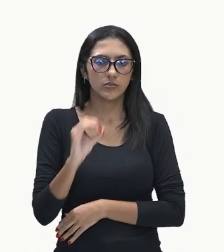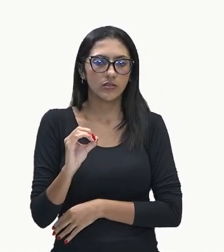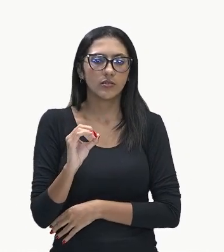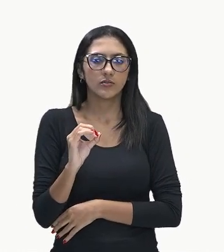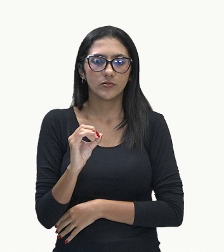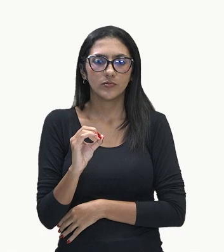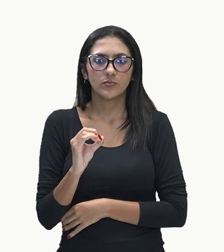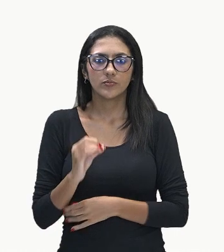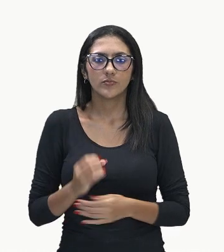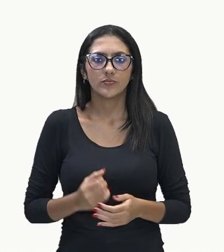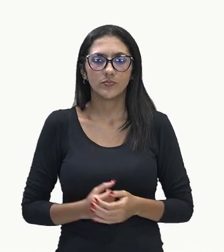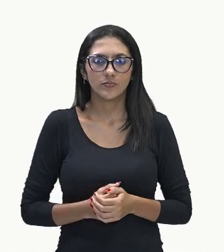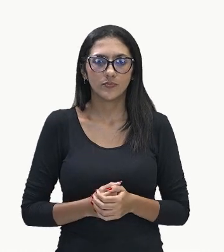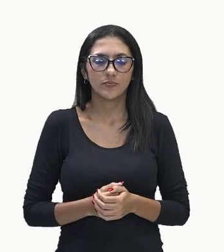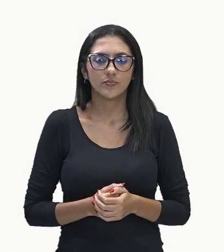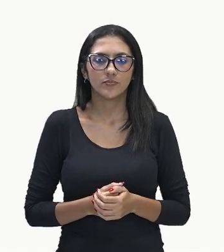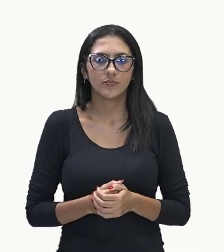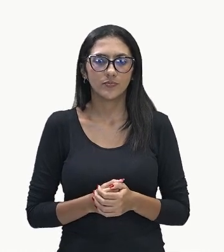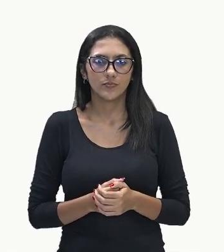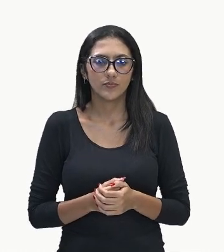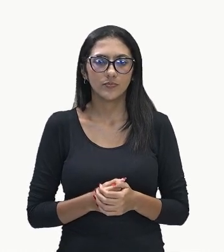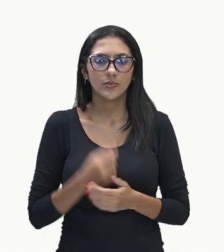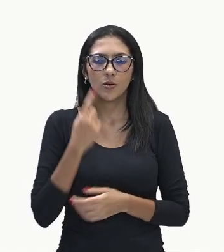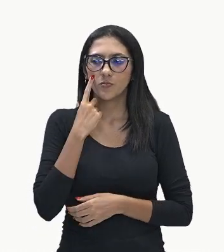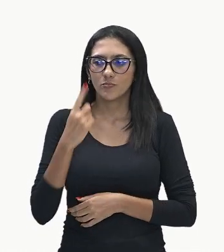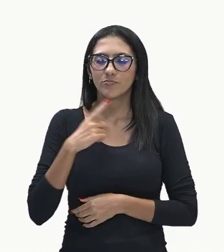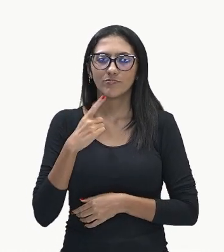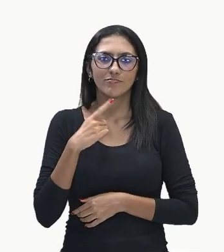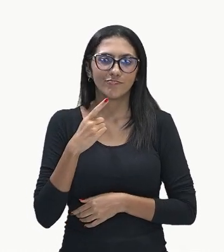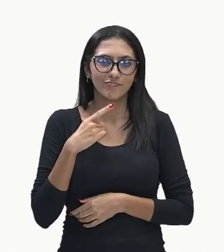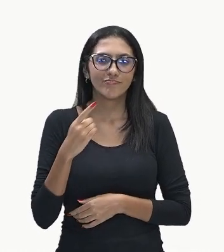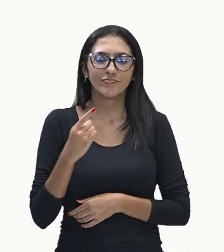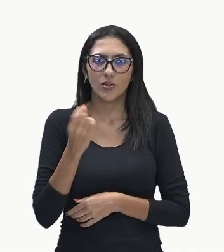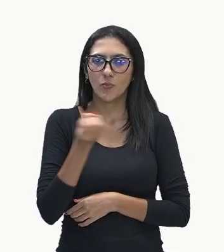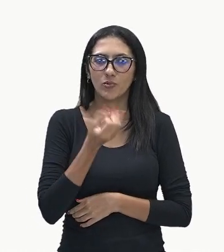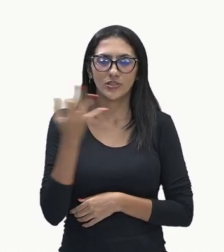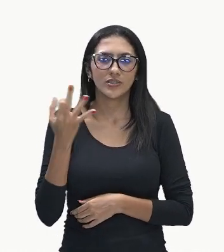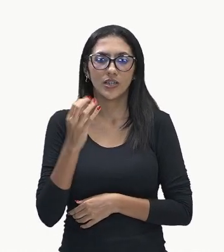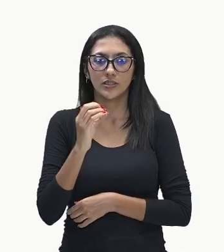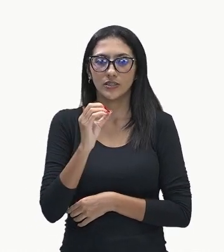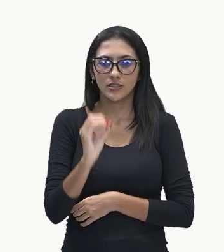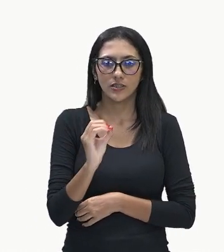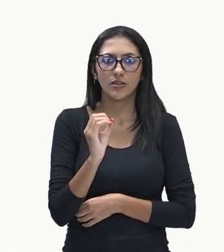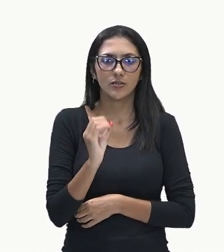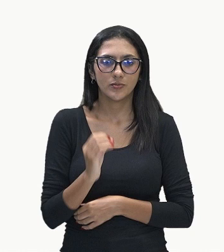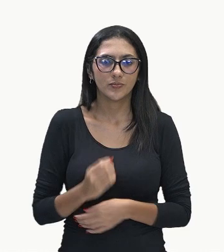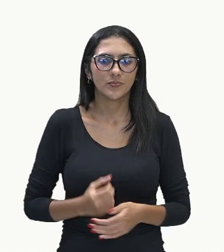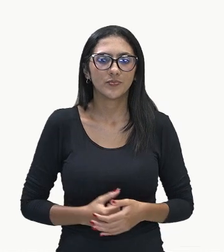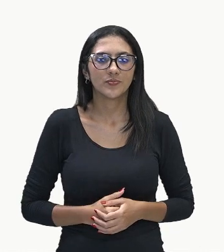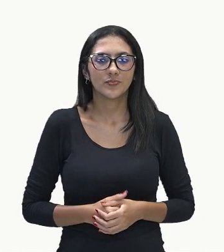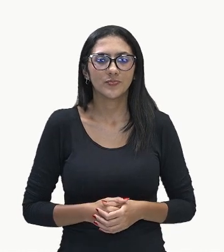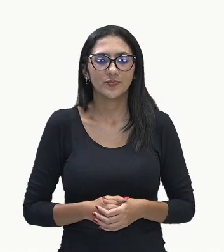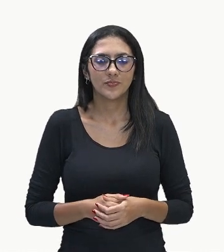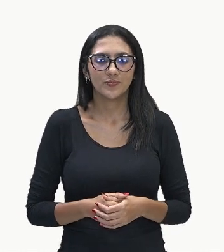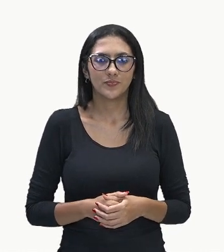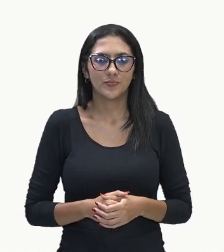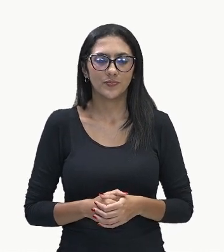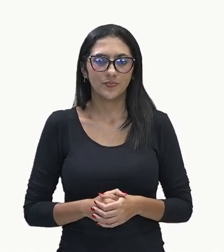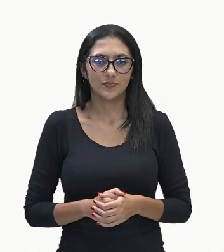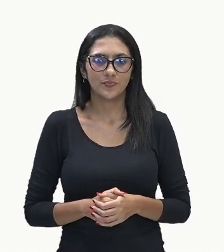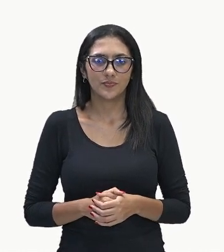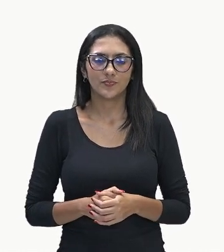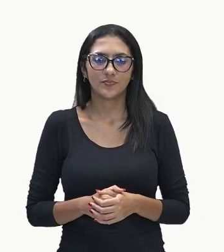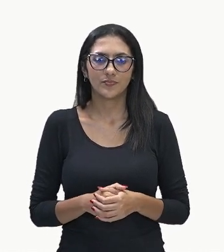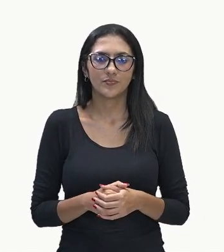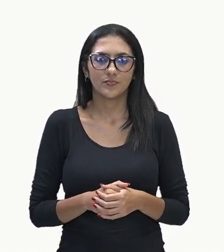5, nós vamos começar contando aqui da direita para a esquerda. 1, 2, vírgula. Por